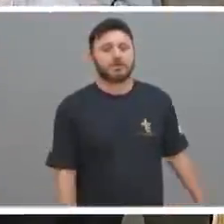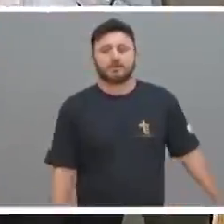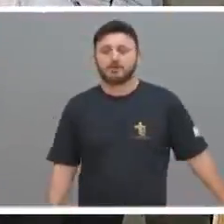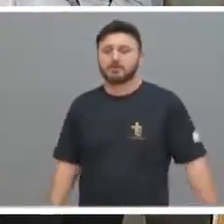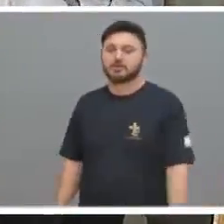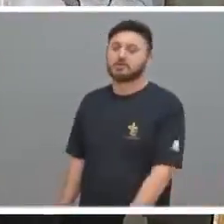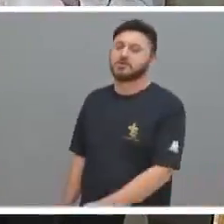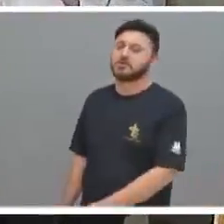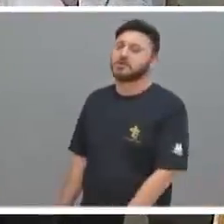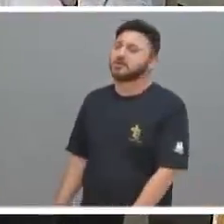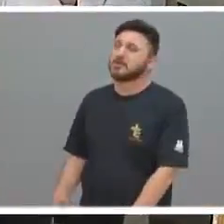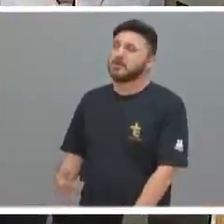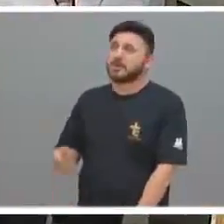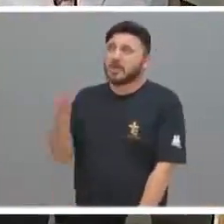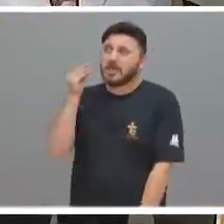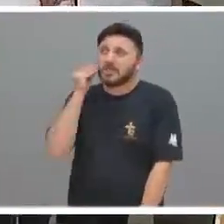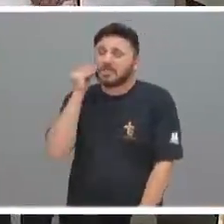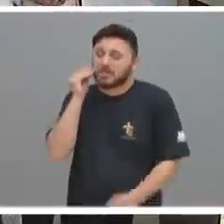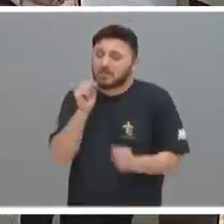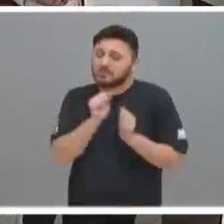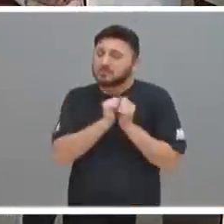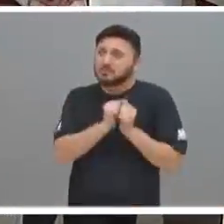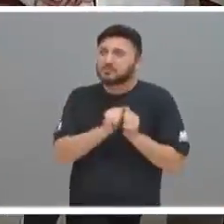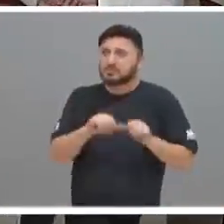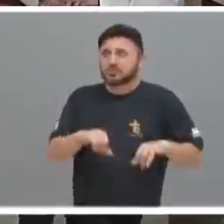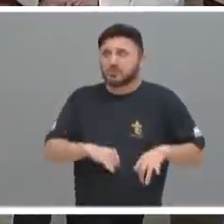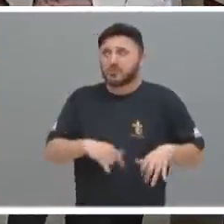Tento compreender, Senhor,